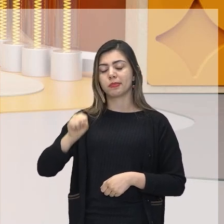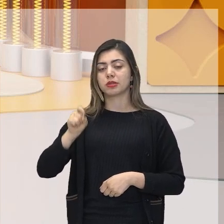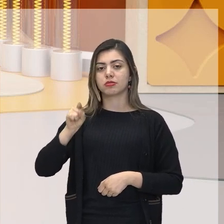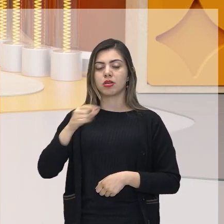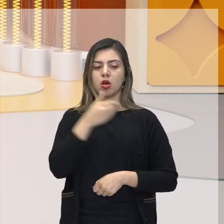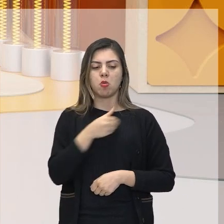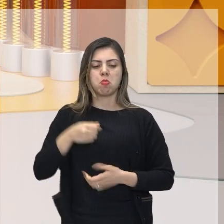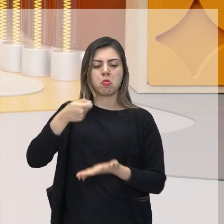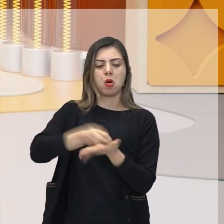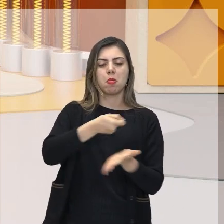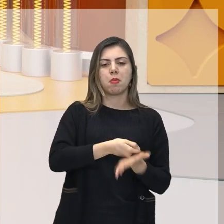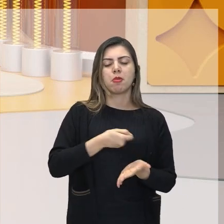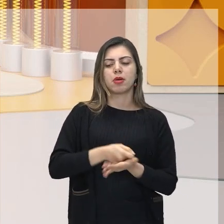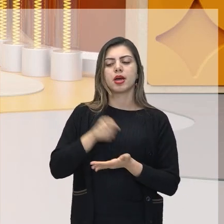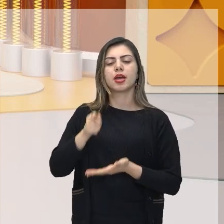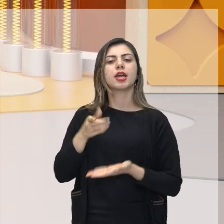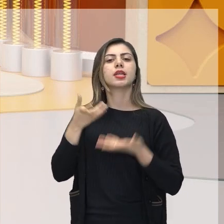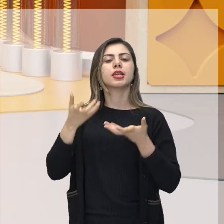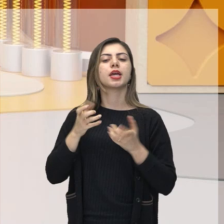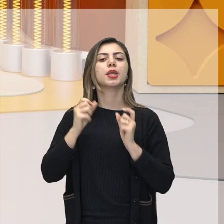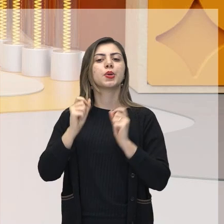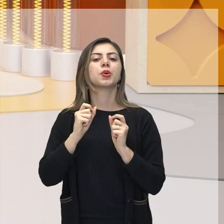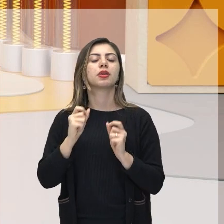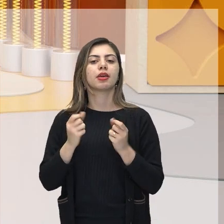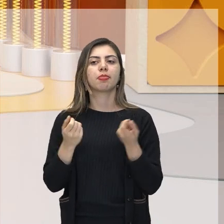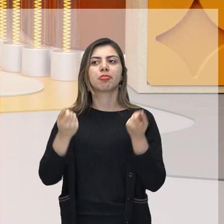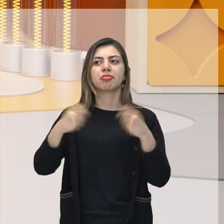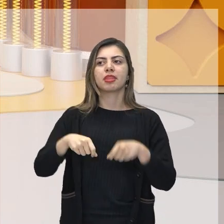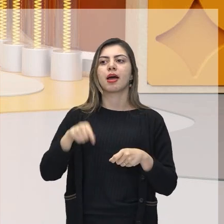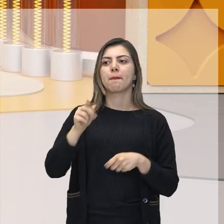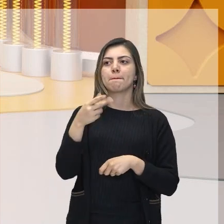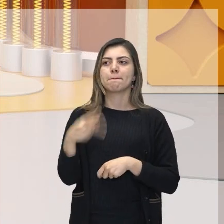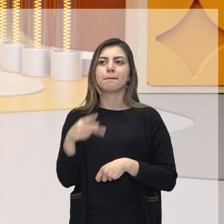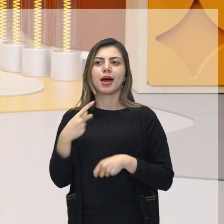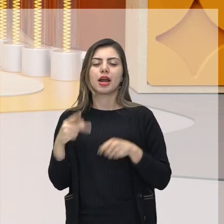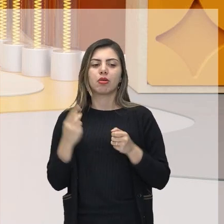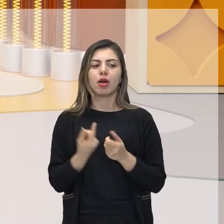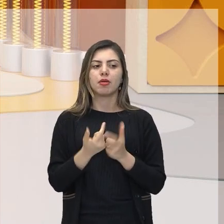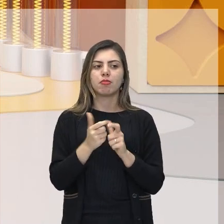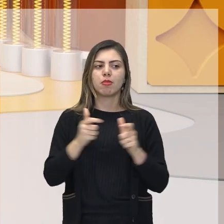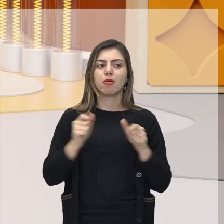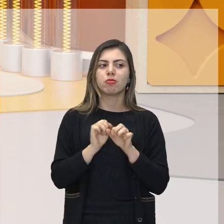criar o chamado Grande Paraguai. Para